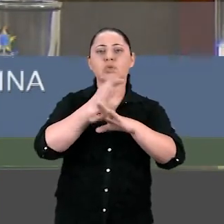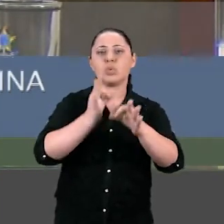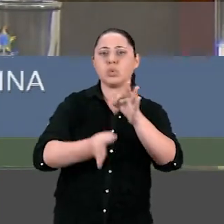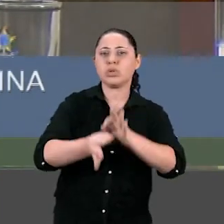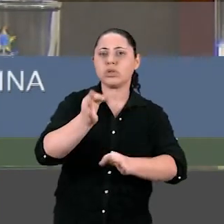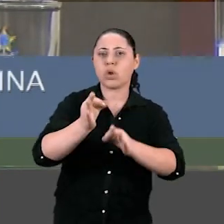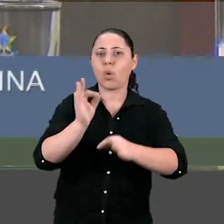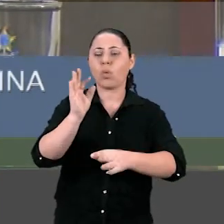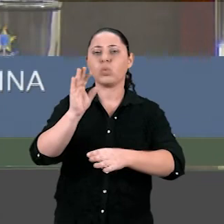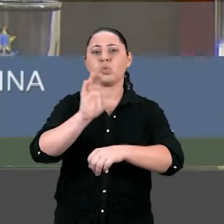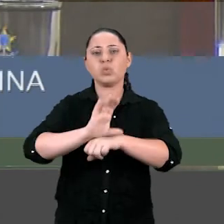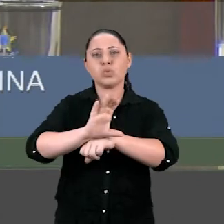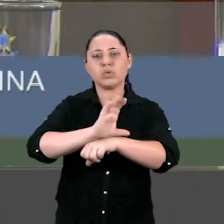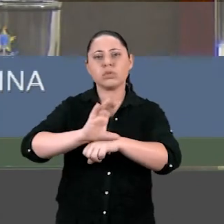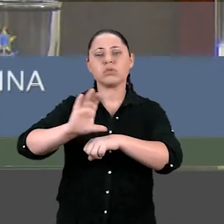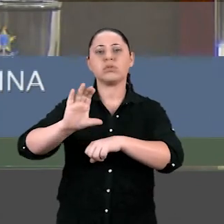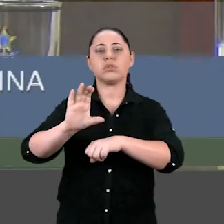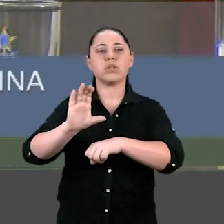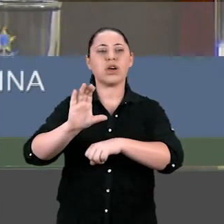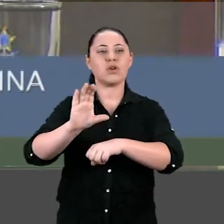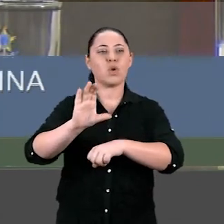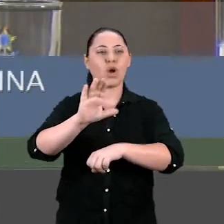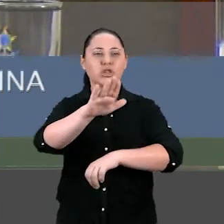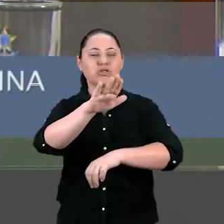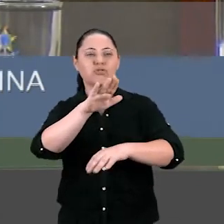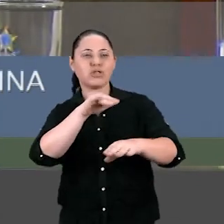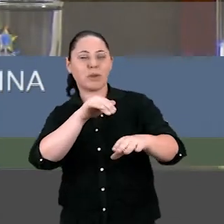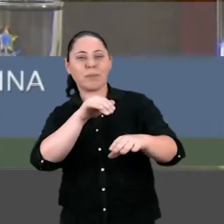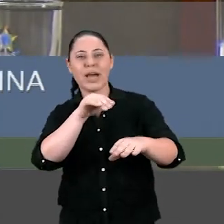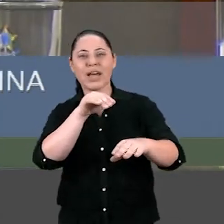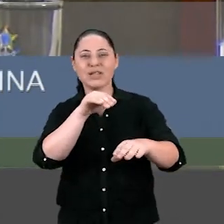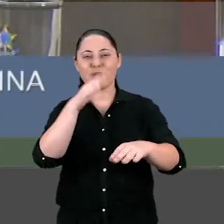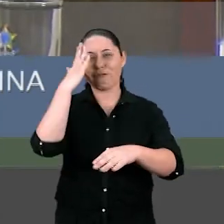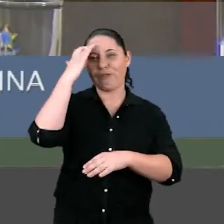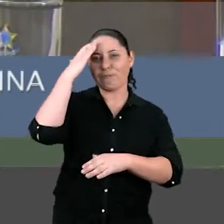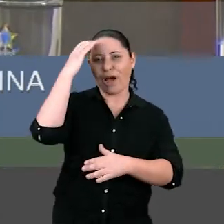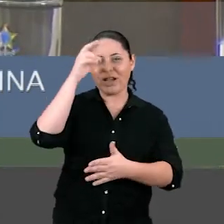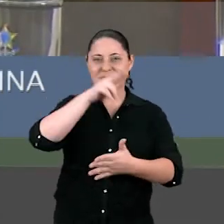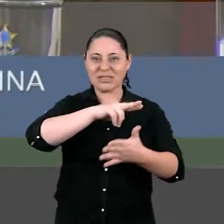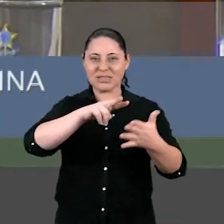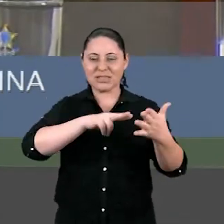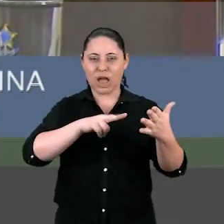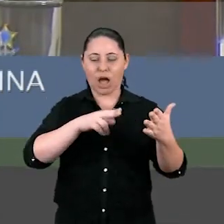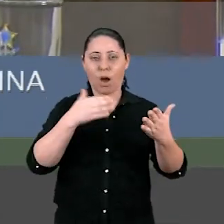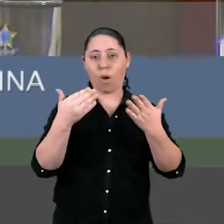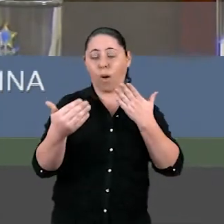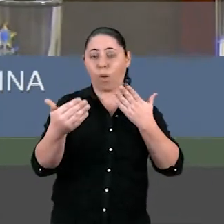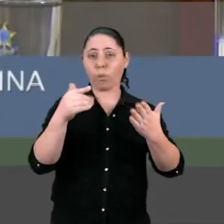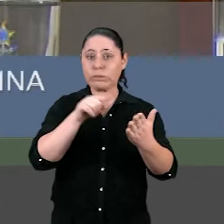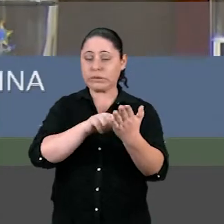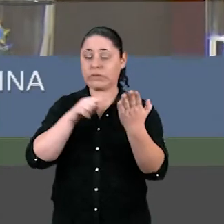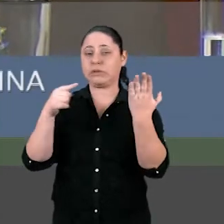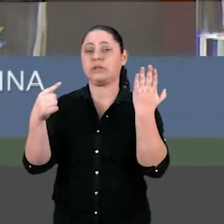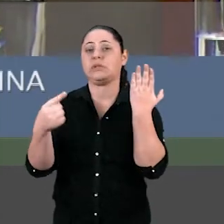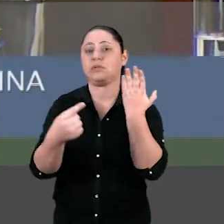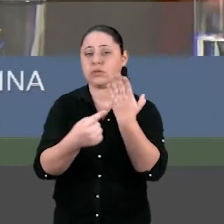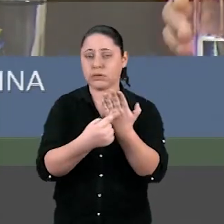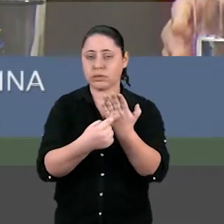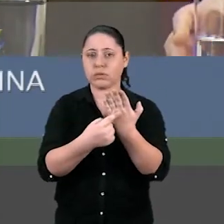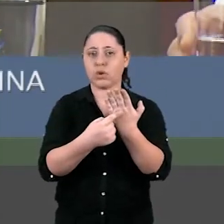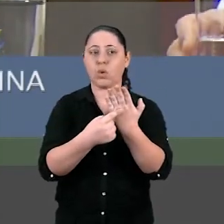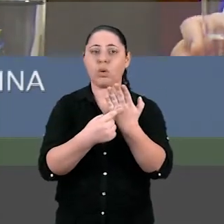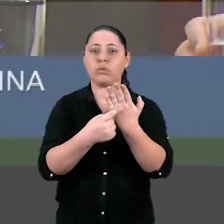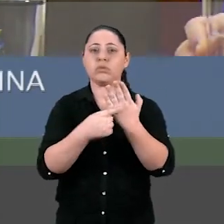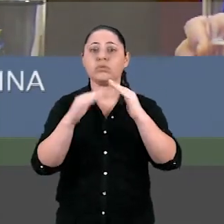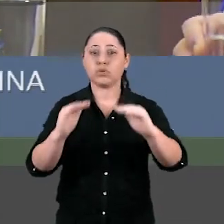constitucional, manejando Gregório de Matos e fazendo metáforas e fazendo comparações extraordinárias.